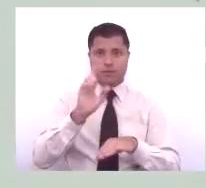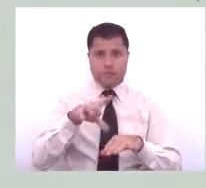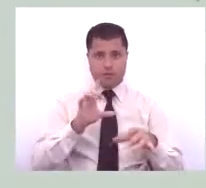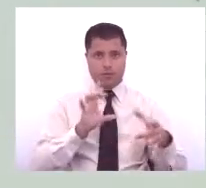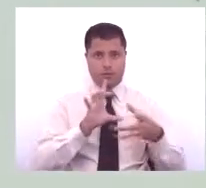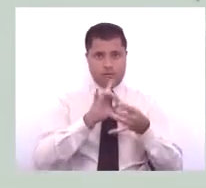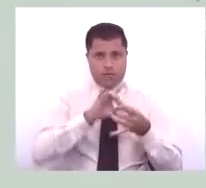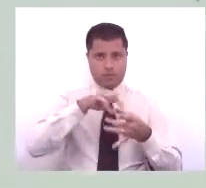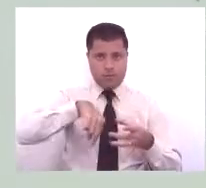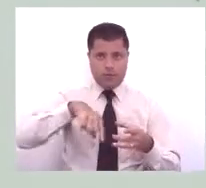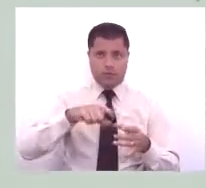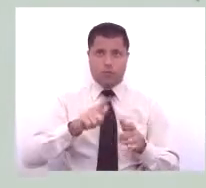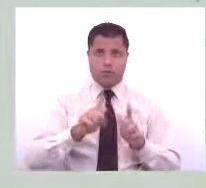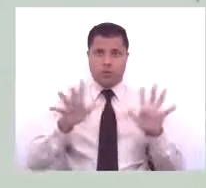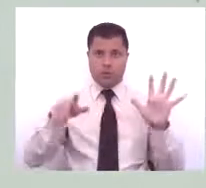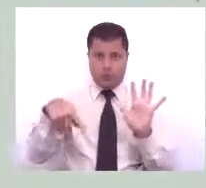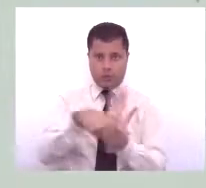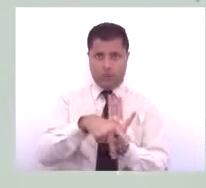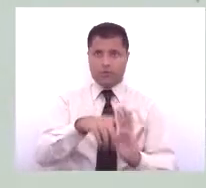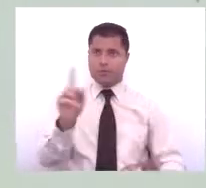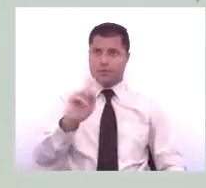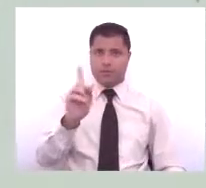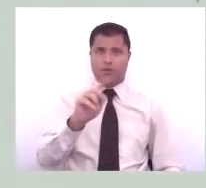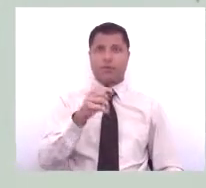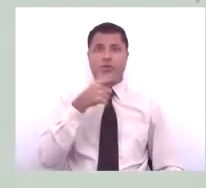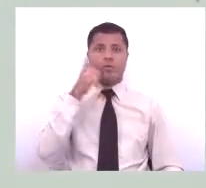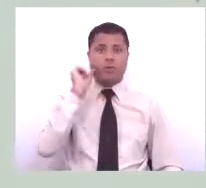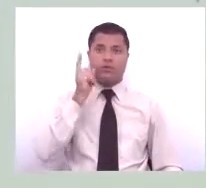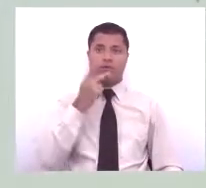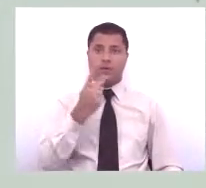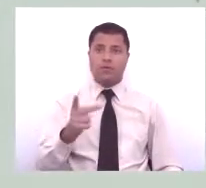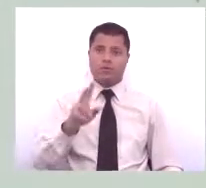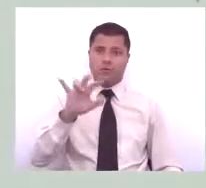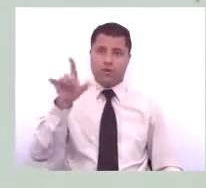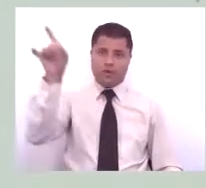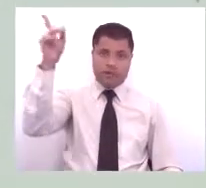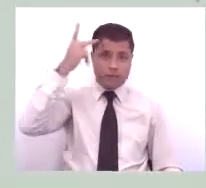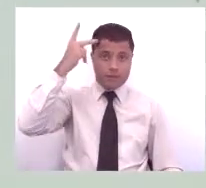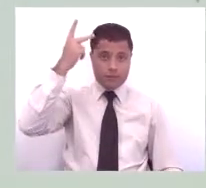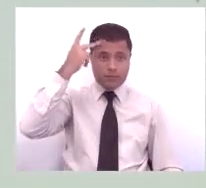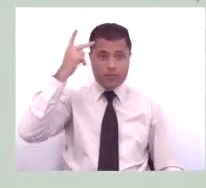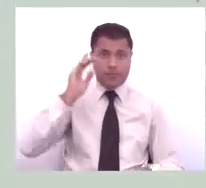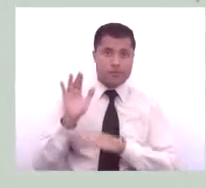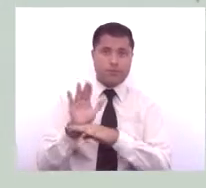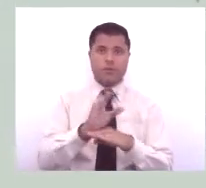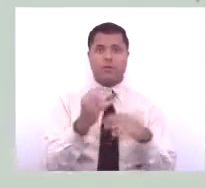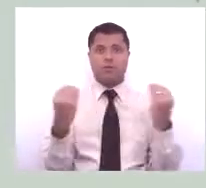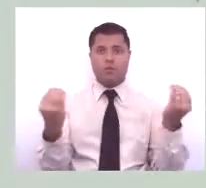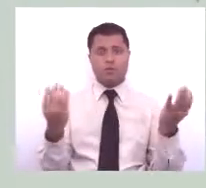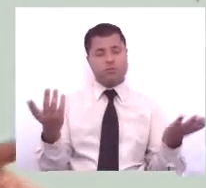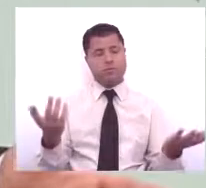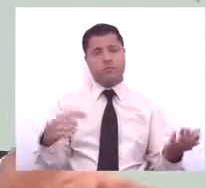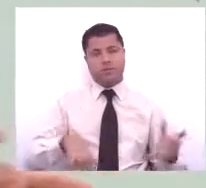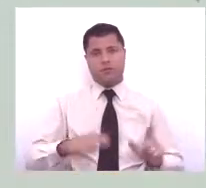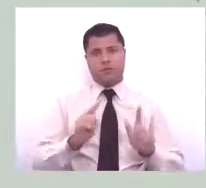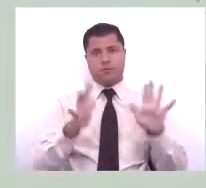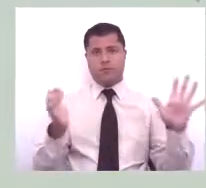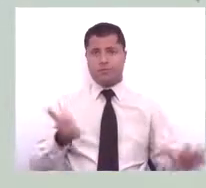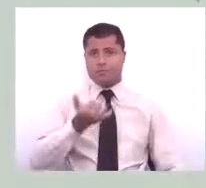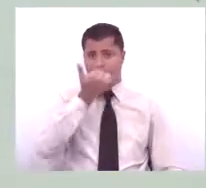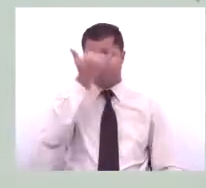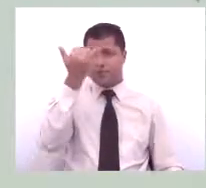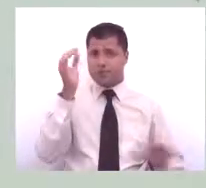declarou ontem que será candidato a prefeito de São Paulo. Então isso prejudica a cidade, né? Não temos